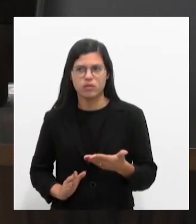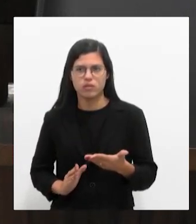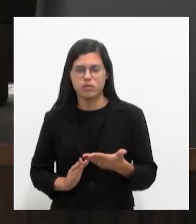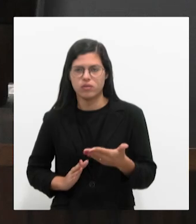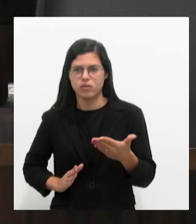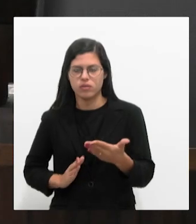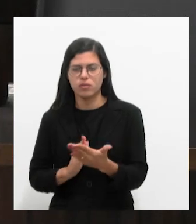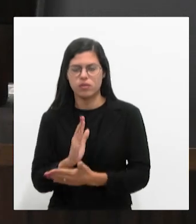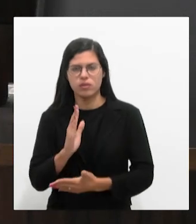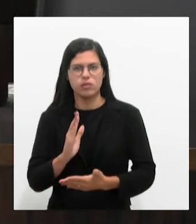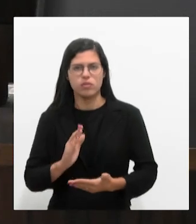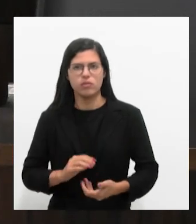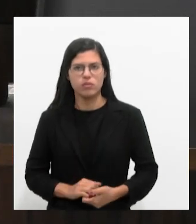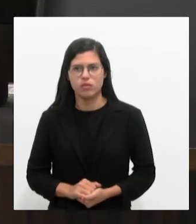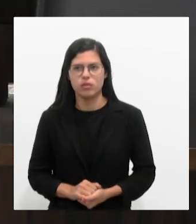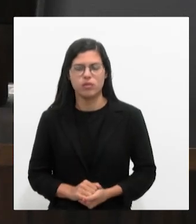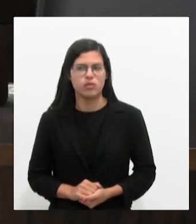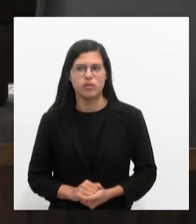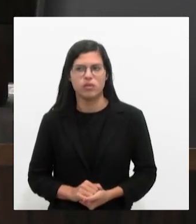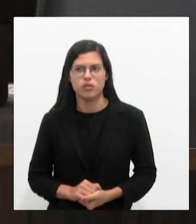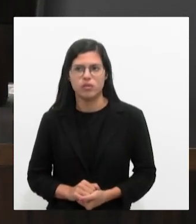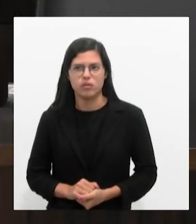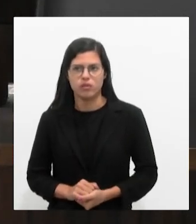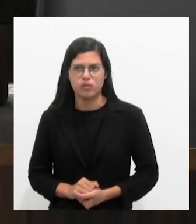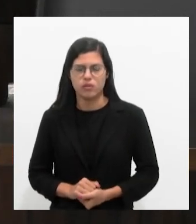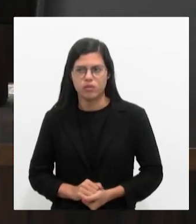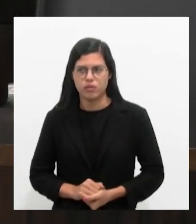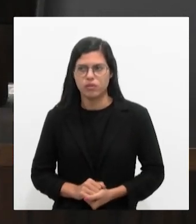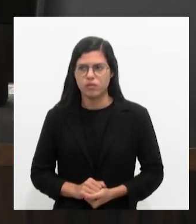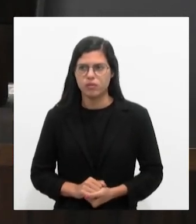permaneçam como estão. Aprovado.